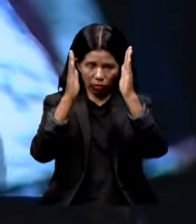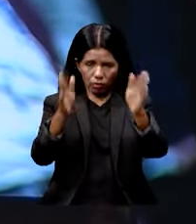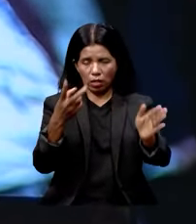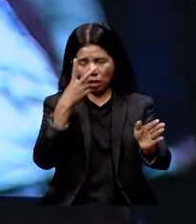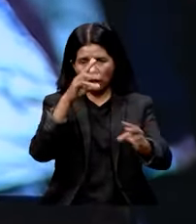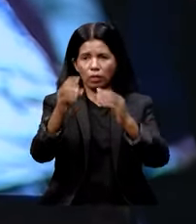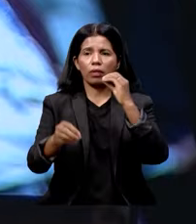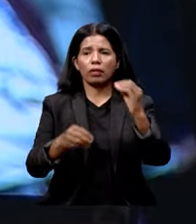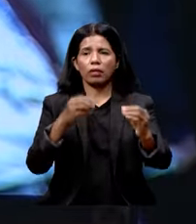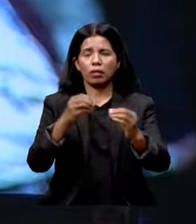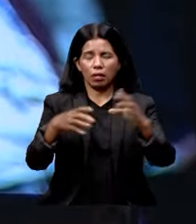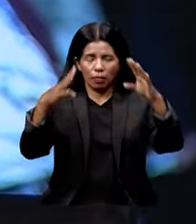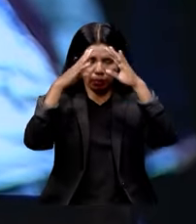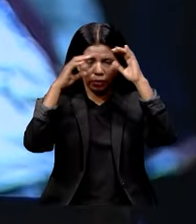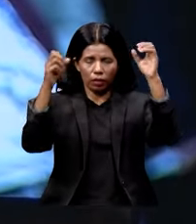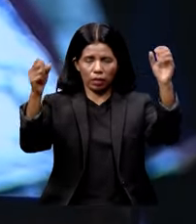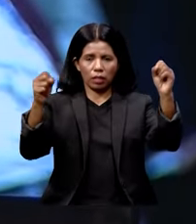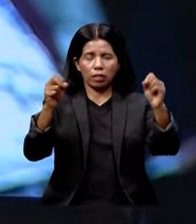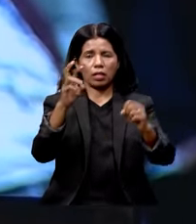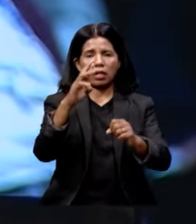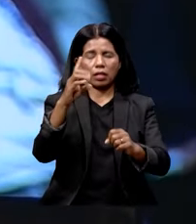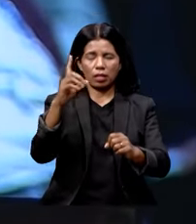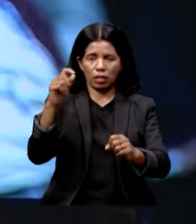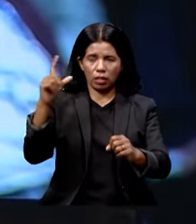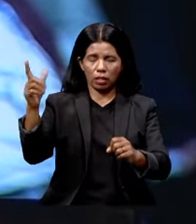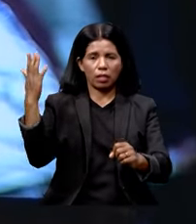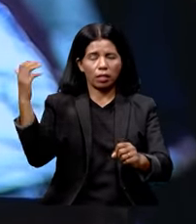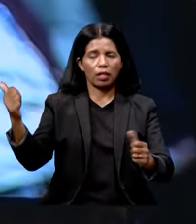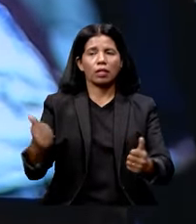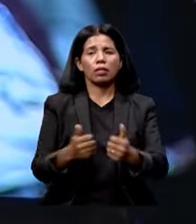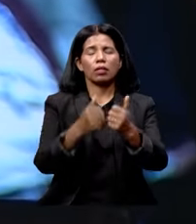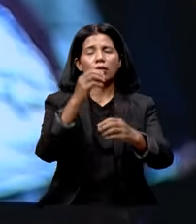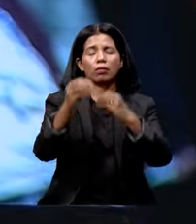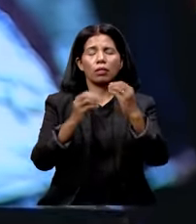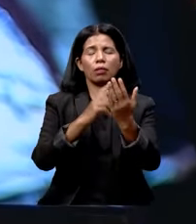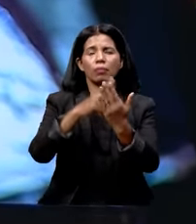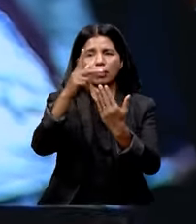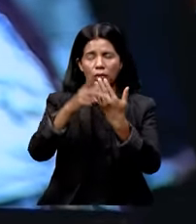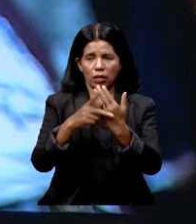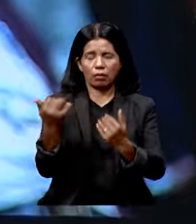justificação presidência da República Nian e a audiência com o programa Cirne.